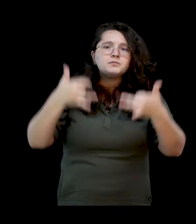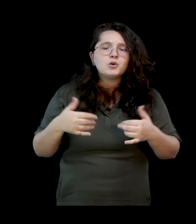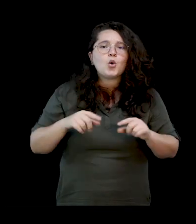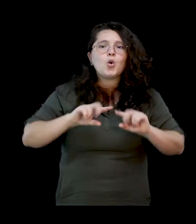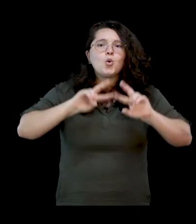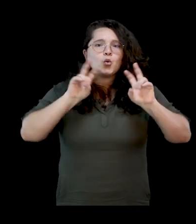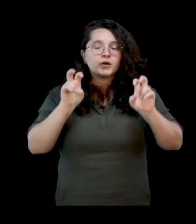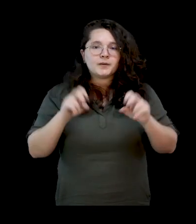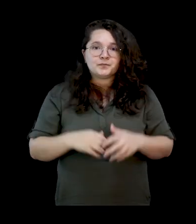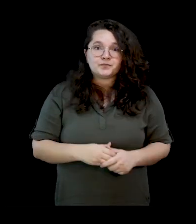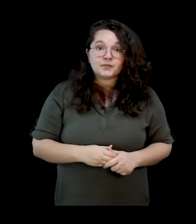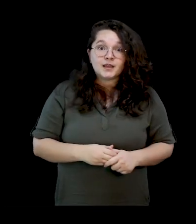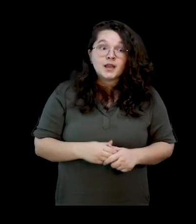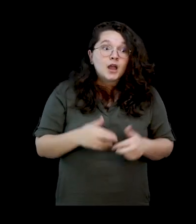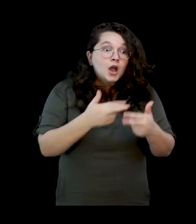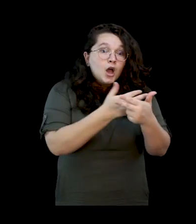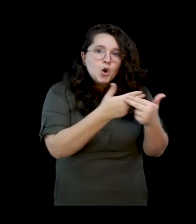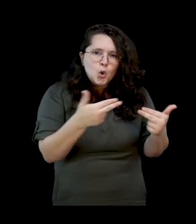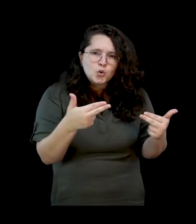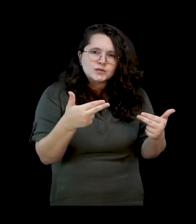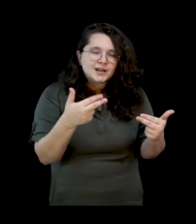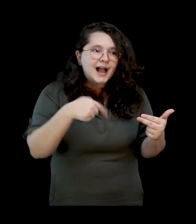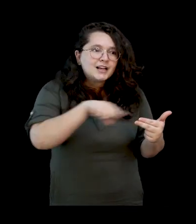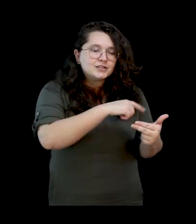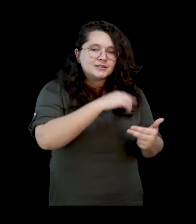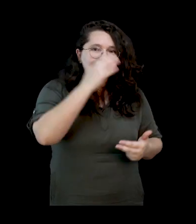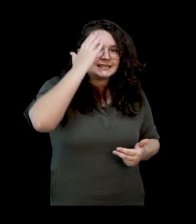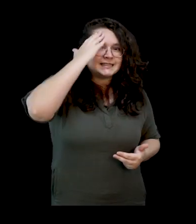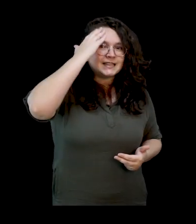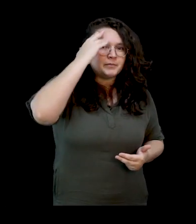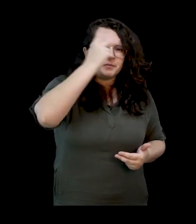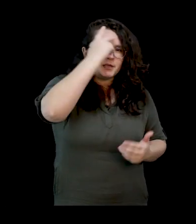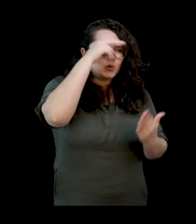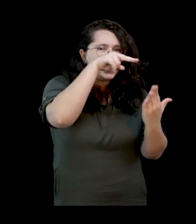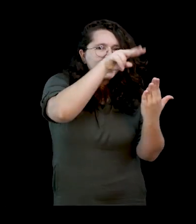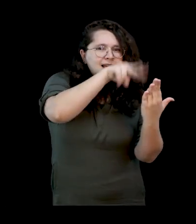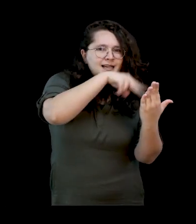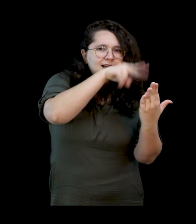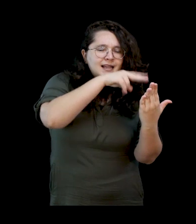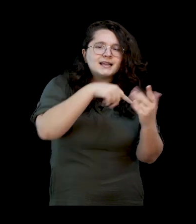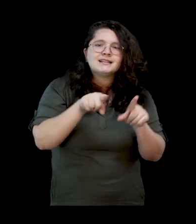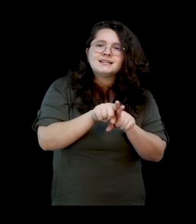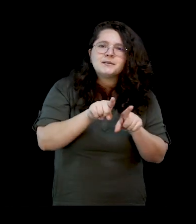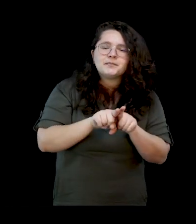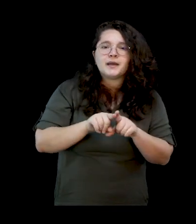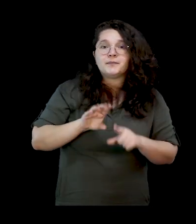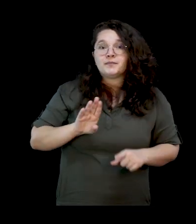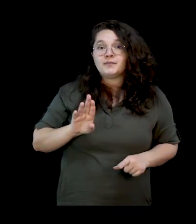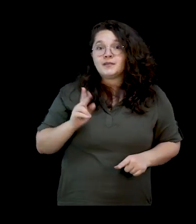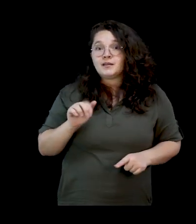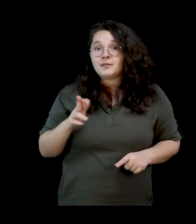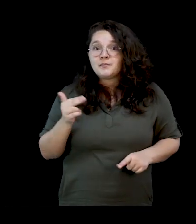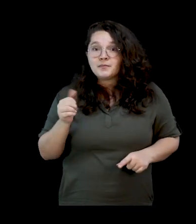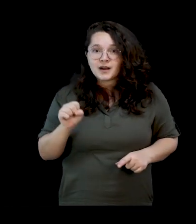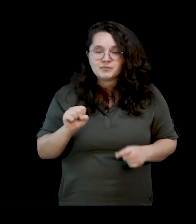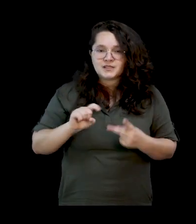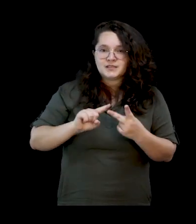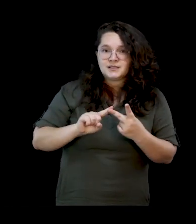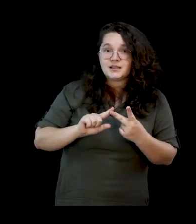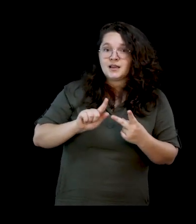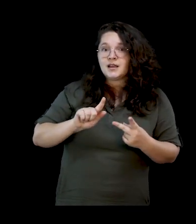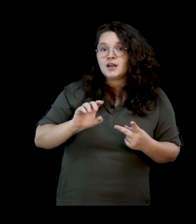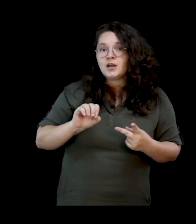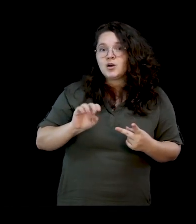aqui anteriormente sobre a surpresa que causa o fato de que leitores de Goethe e espectadores das obras de Beethoven e